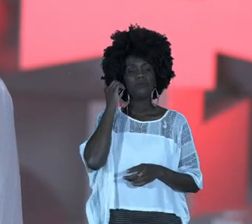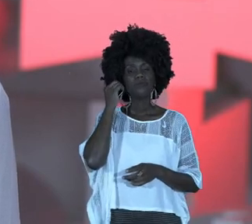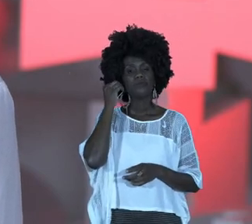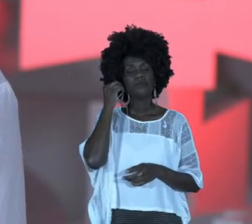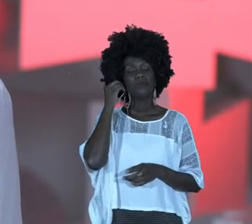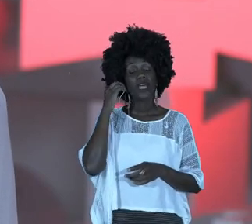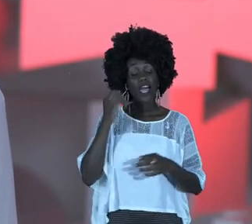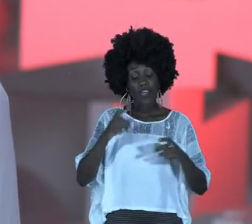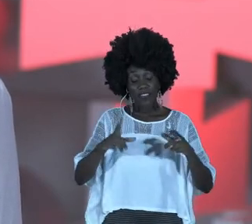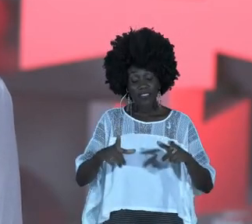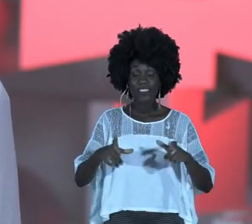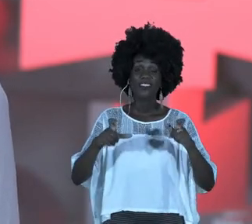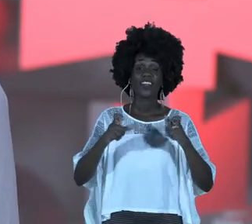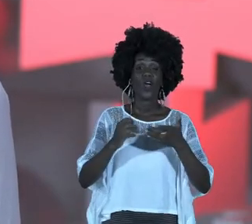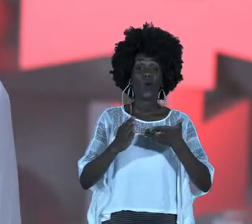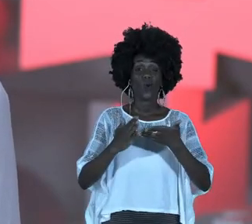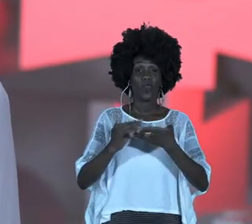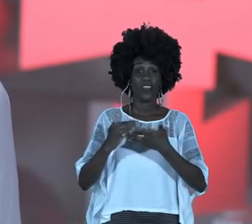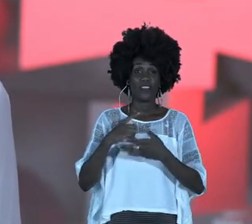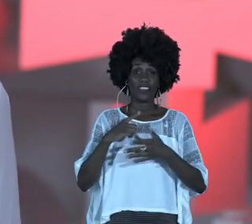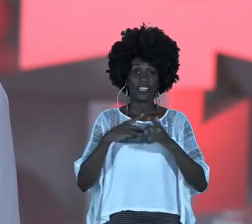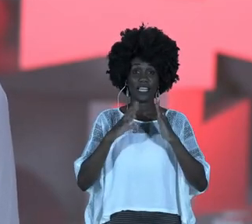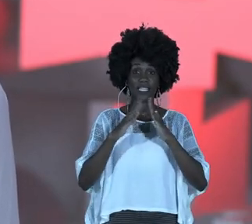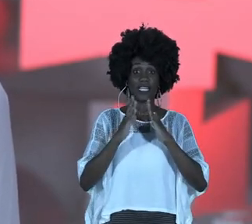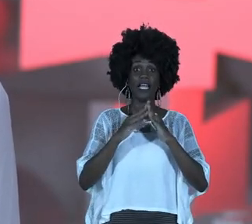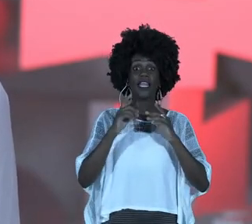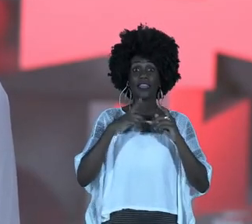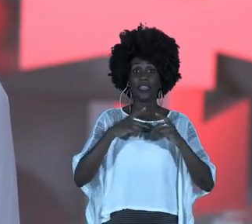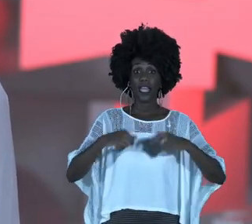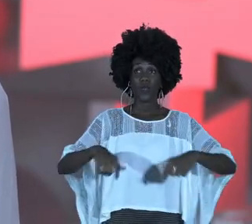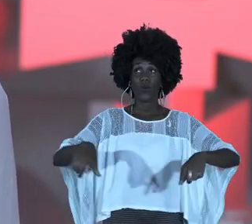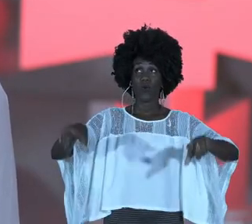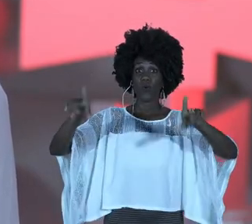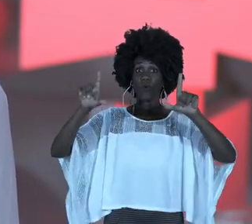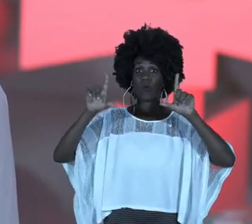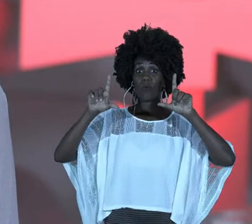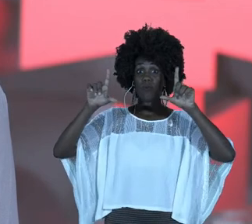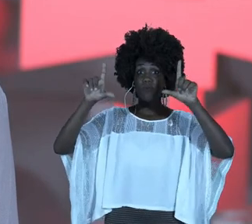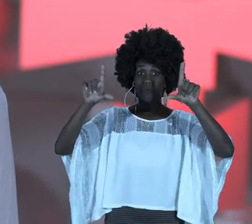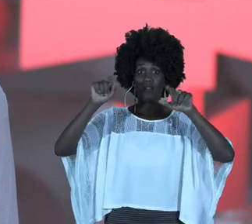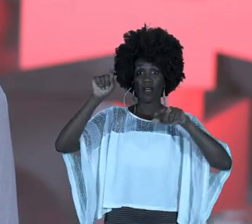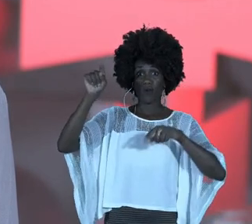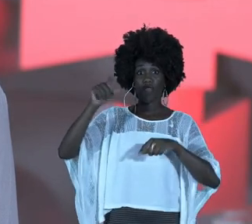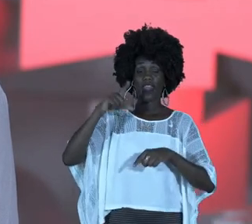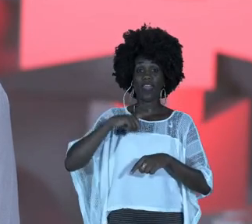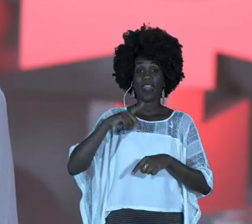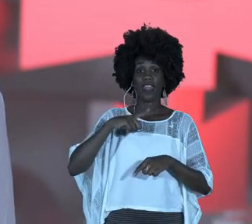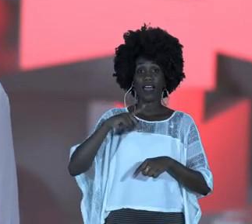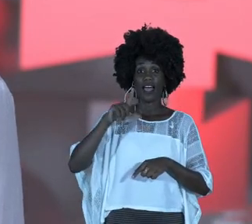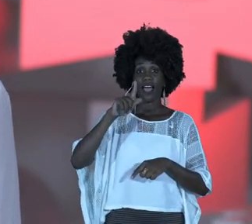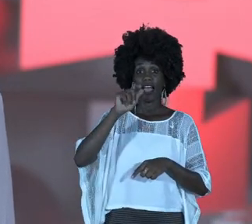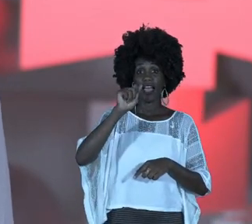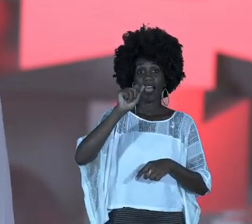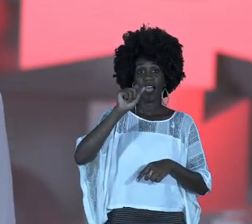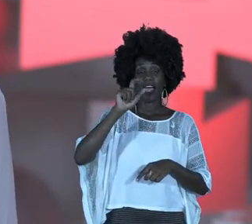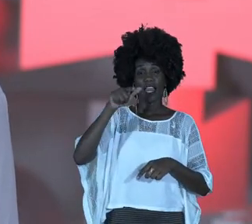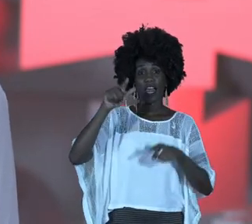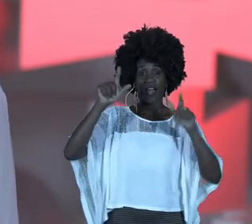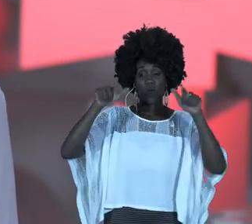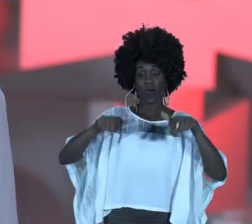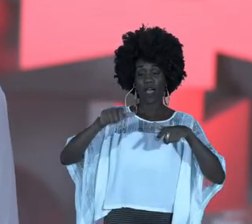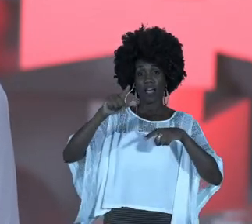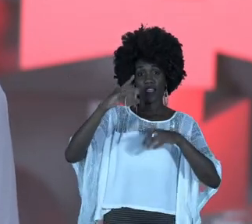Fotografei um livro que eu tinha em casa, porque tem o mural aplicado no local onde era o galinheiro de Irmã Dulce, aqui na parte de baixo do